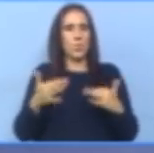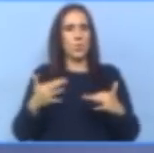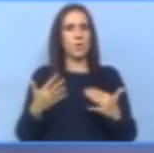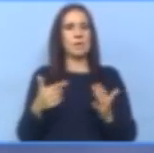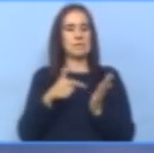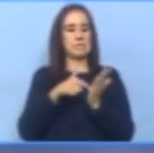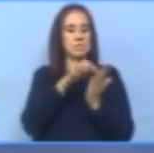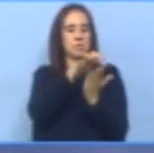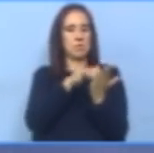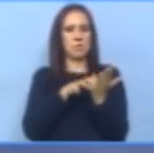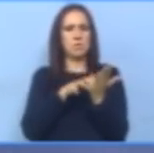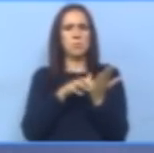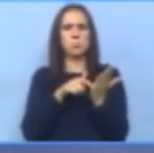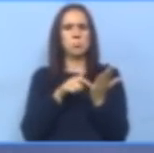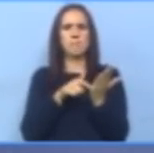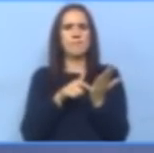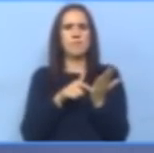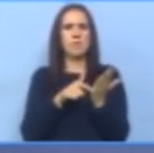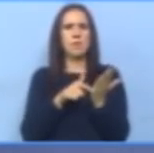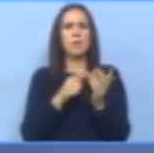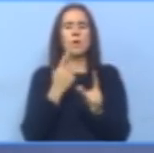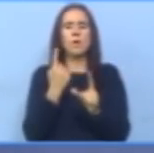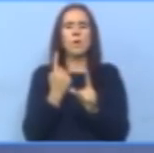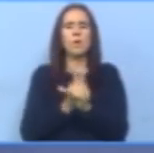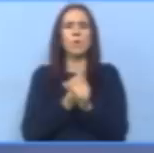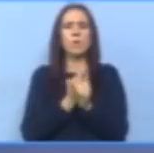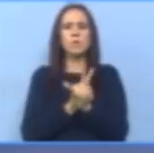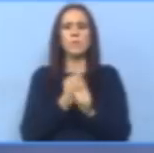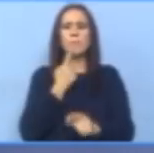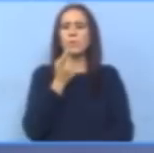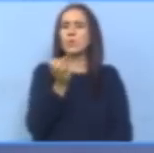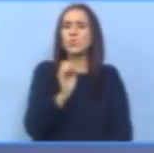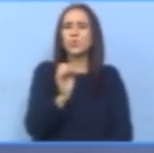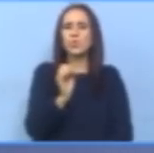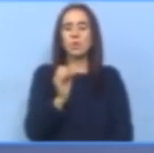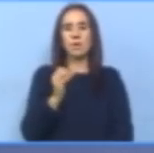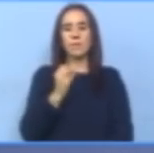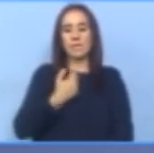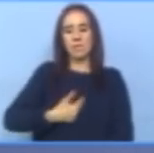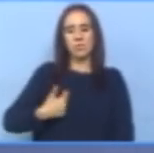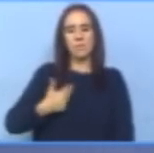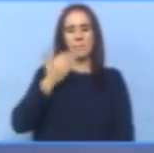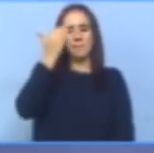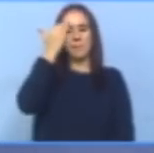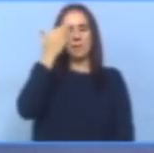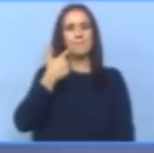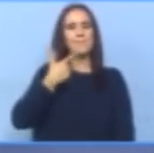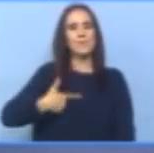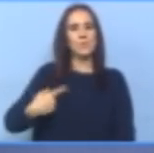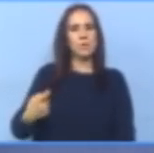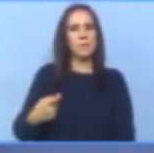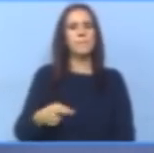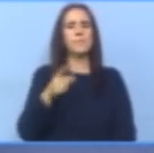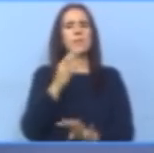aqui neste texto não se perguntam muitas daquelas coisas que na nossa mentalidade cristã se perguntam. Quantas